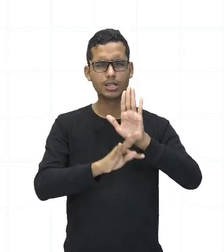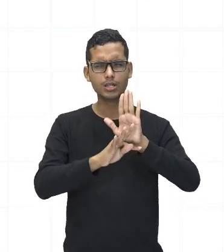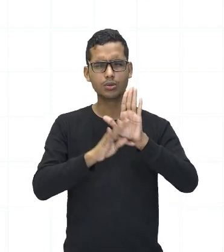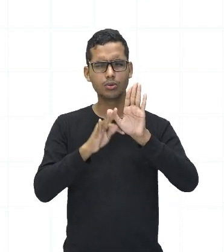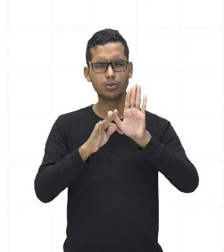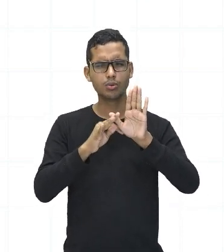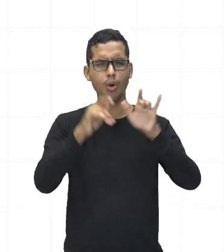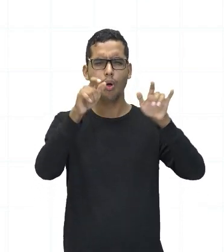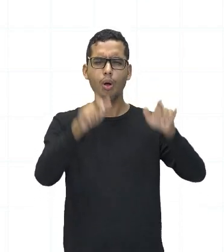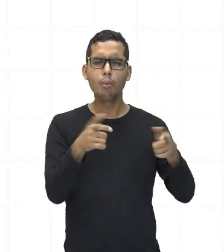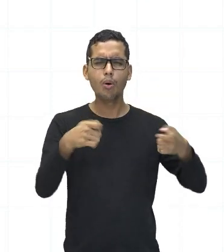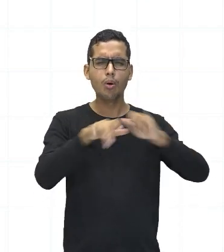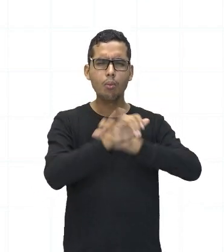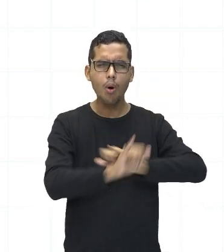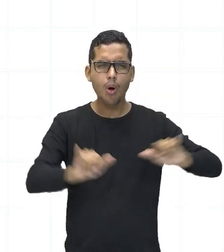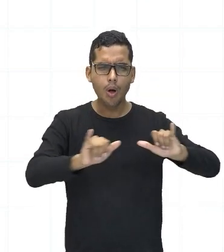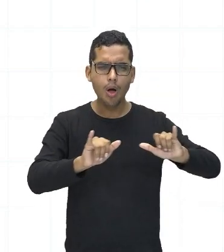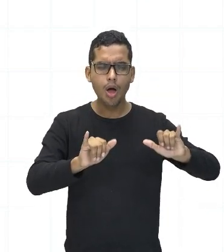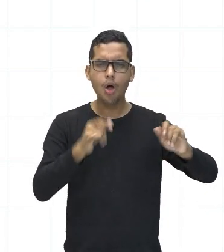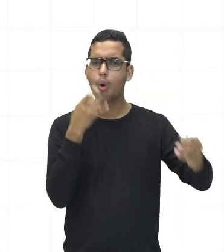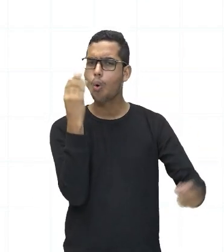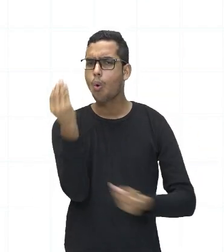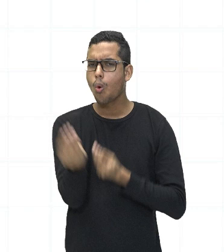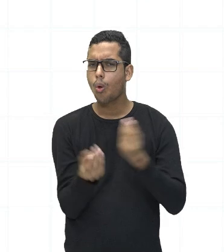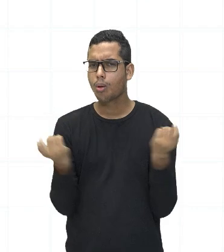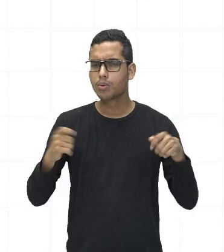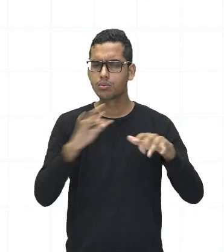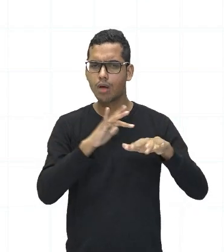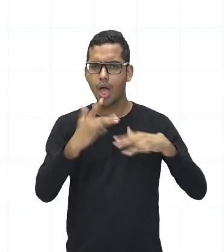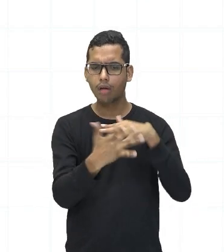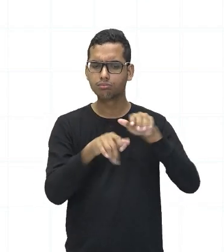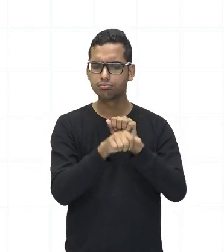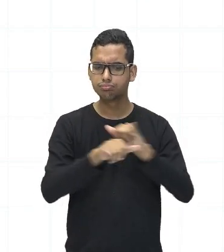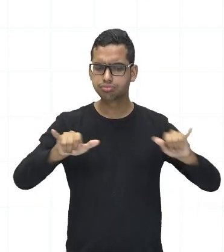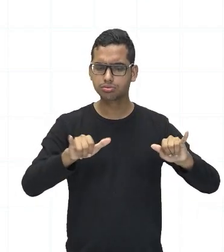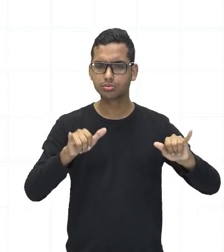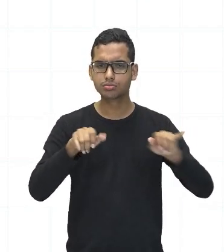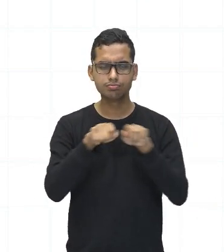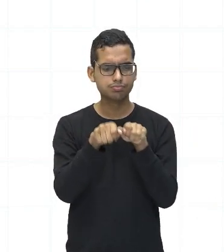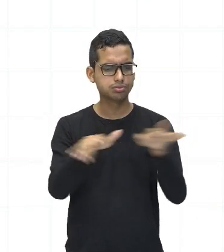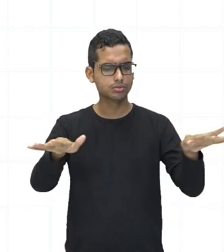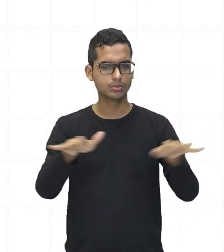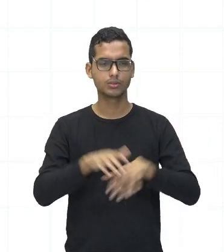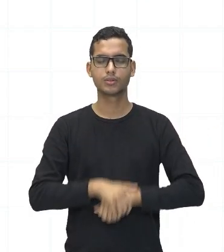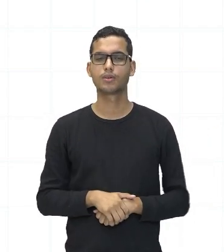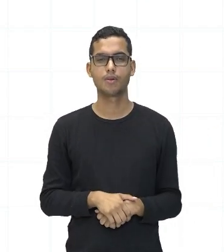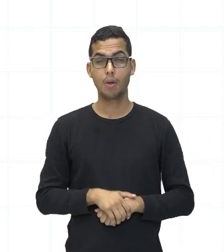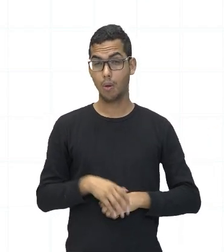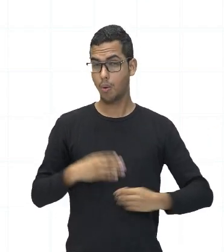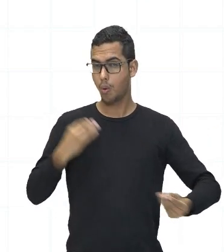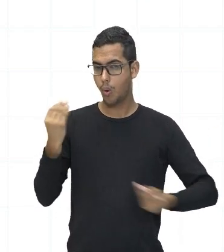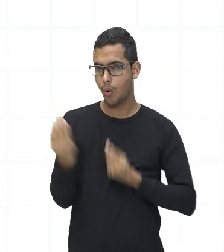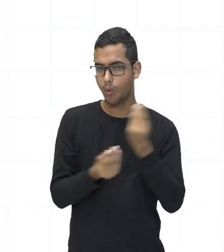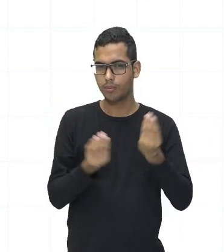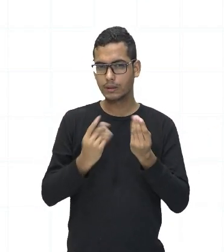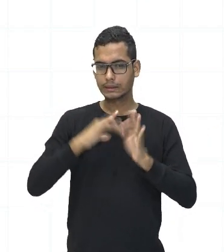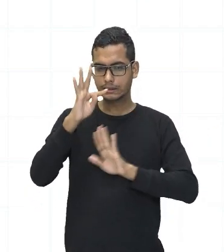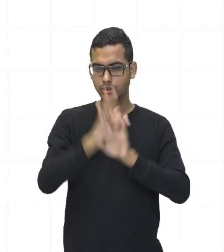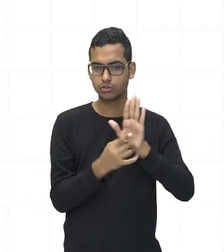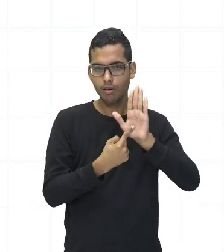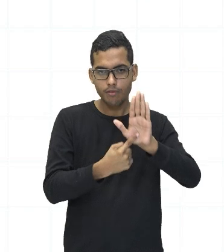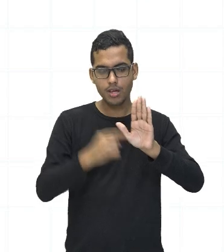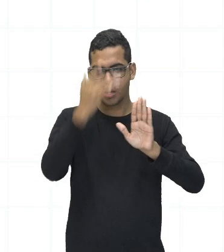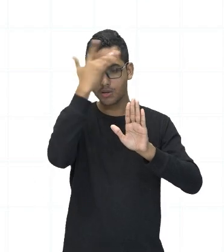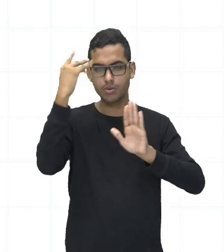como ele pode circular? Como assim circular, professora? Onde esse texto vai aparecer e as pessoas irão ler, não é?